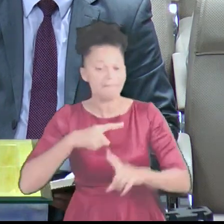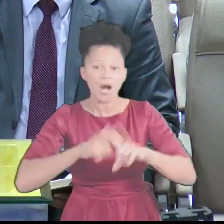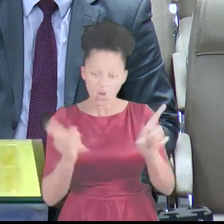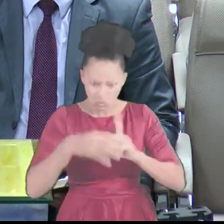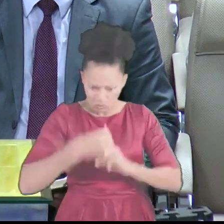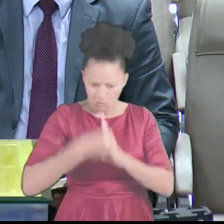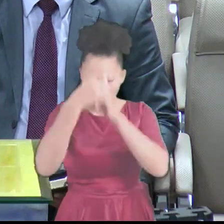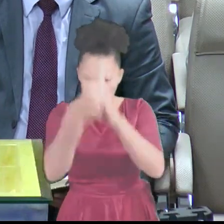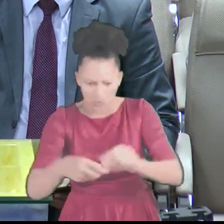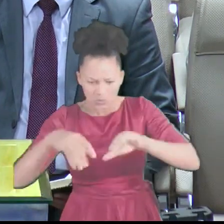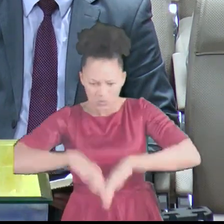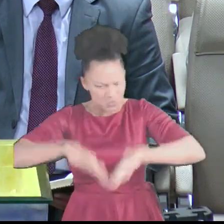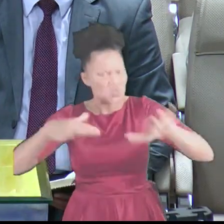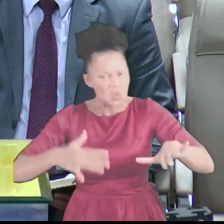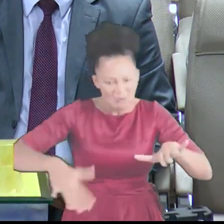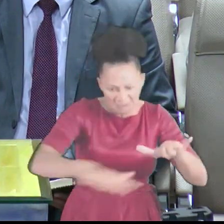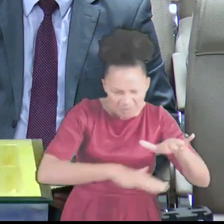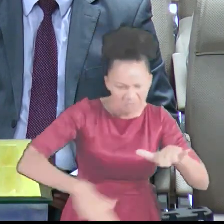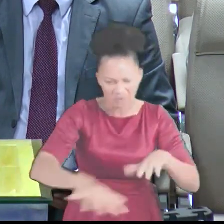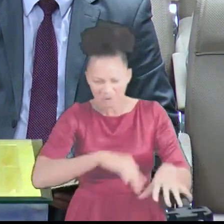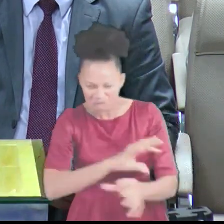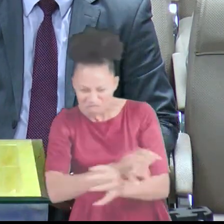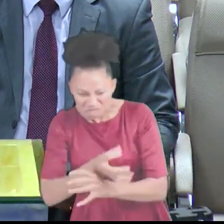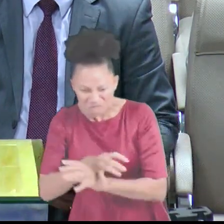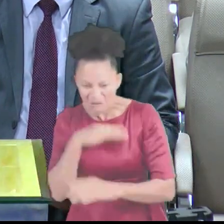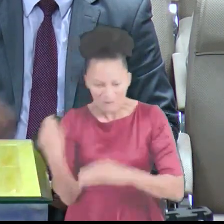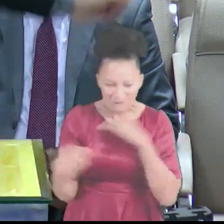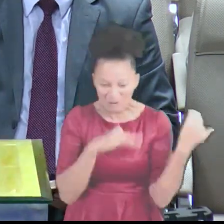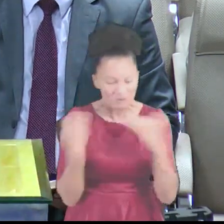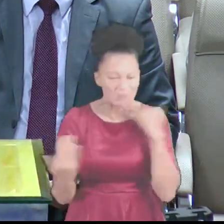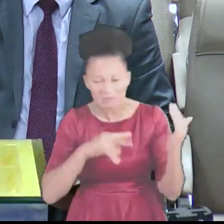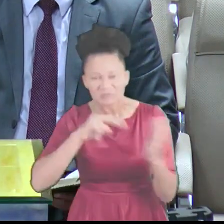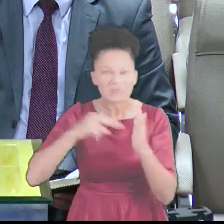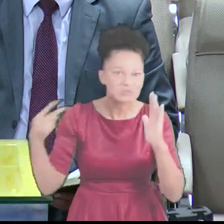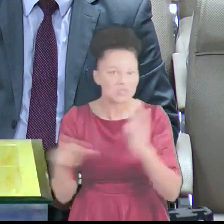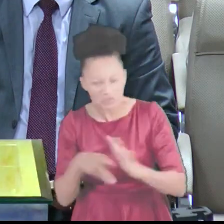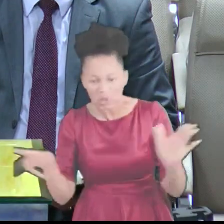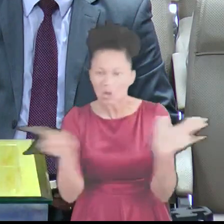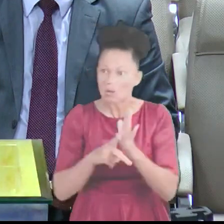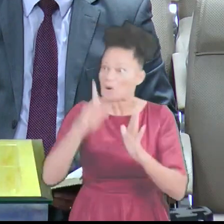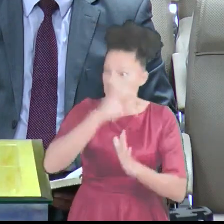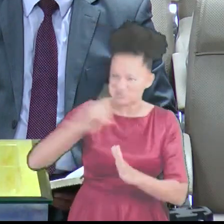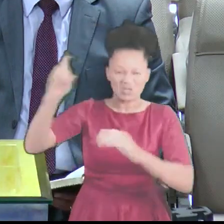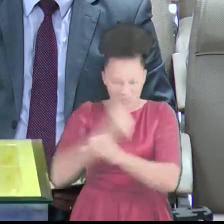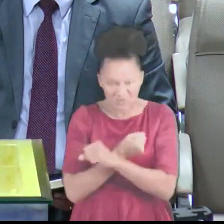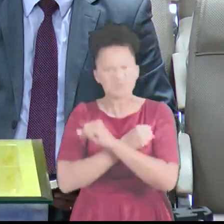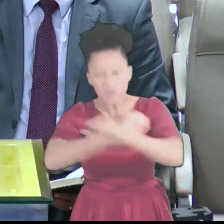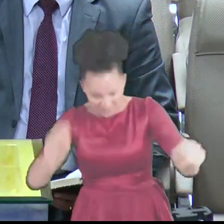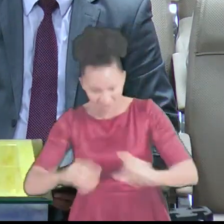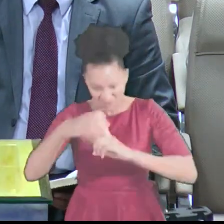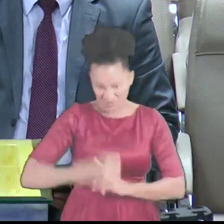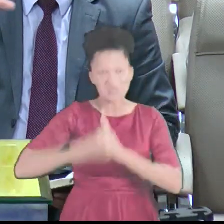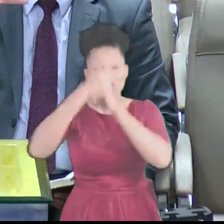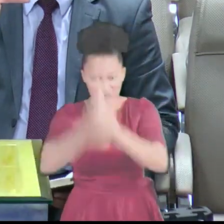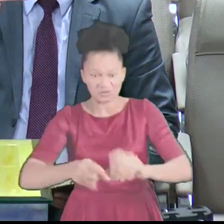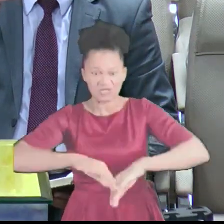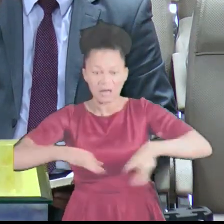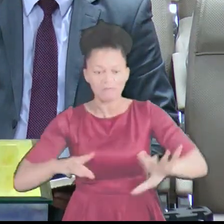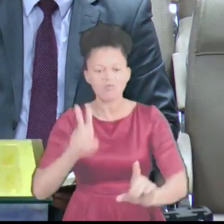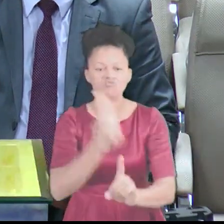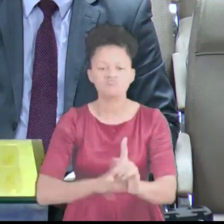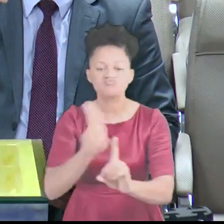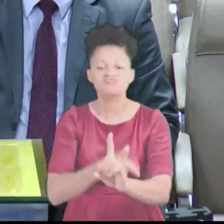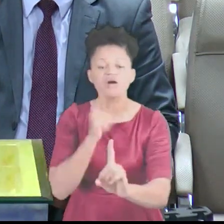coloquei aí, no meio destes mortos, para te dizer: eu sou Deus do impossível, e eu te coloquei aí para